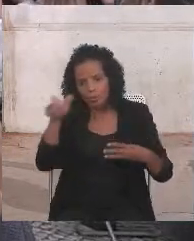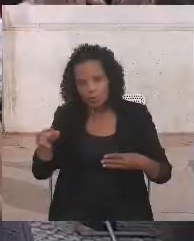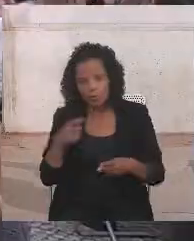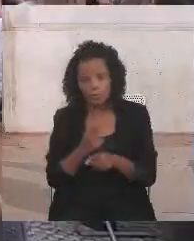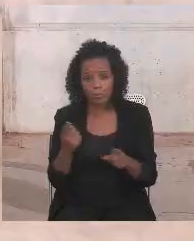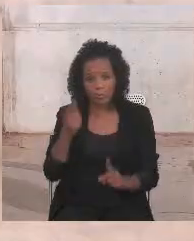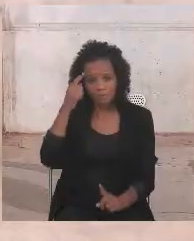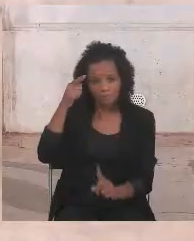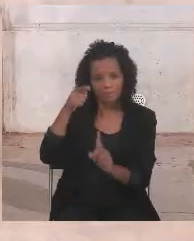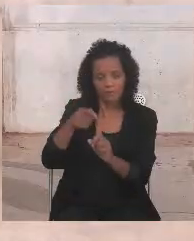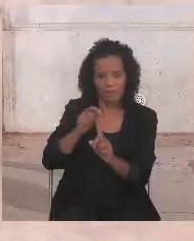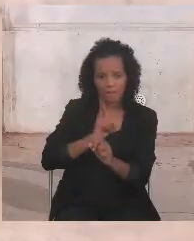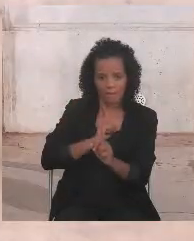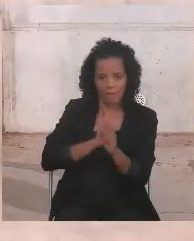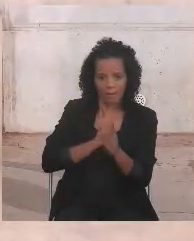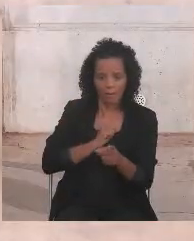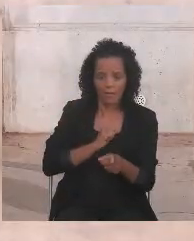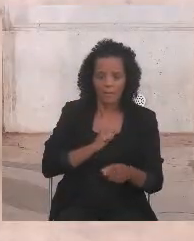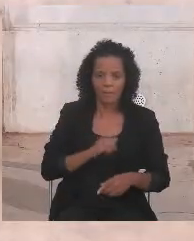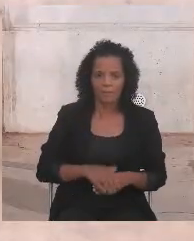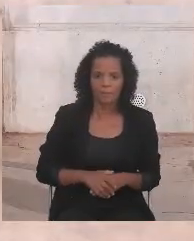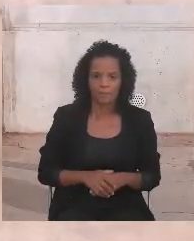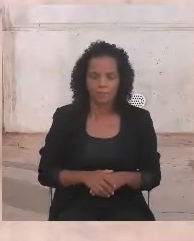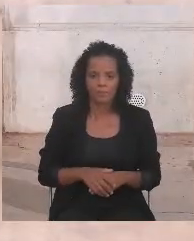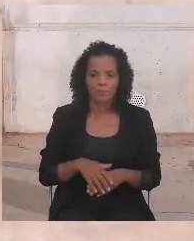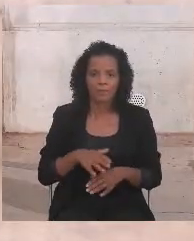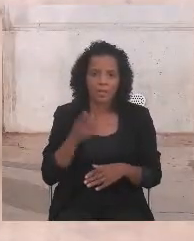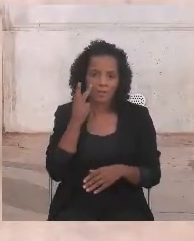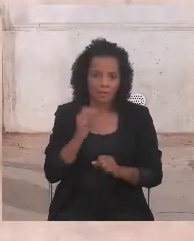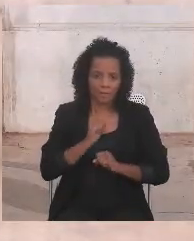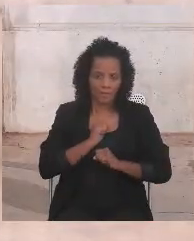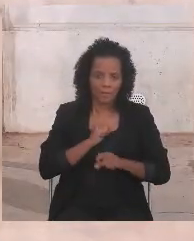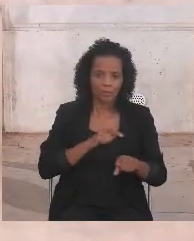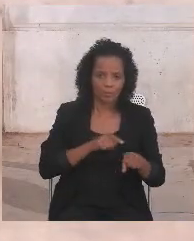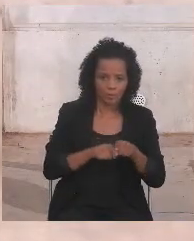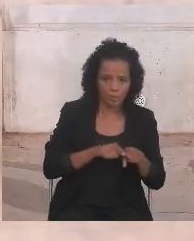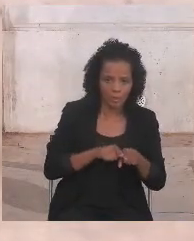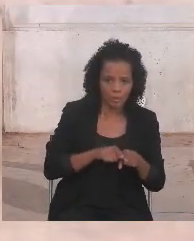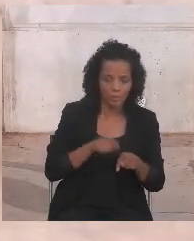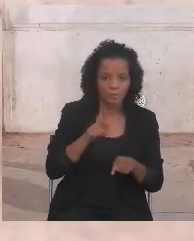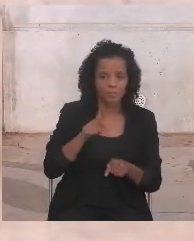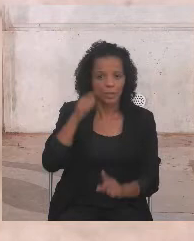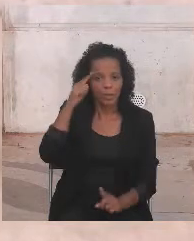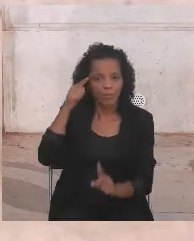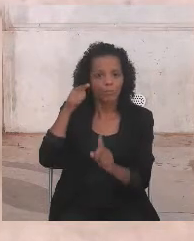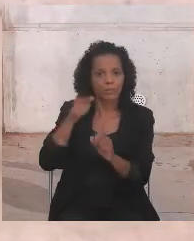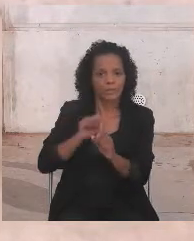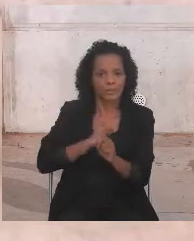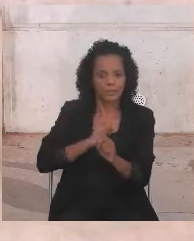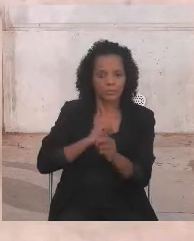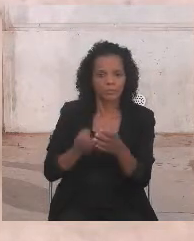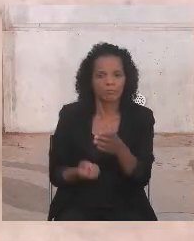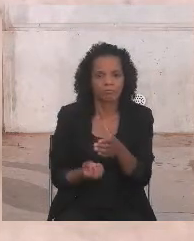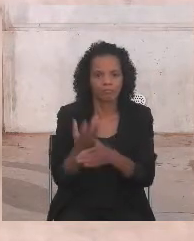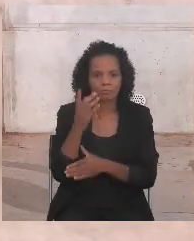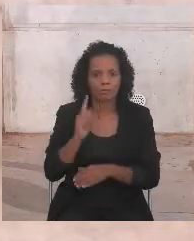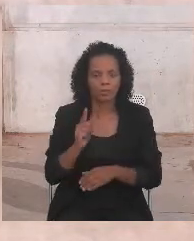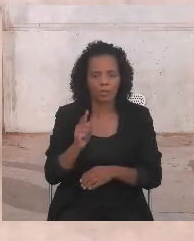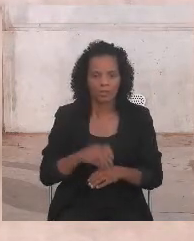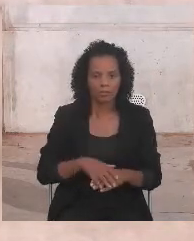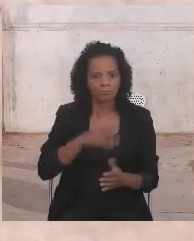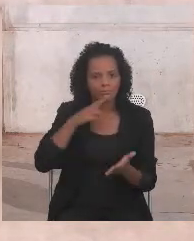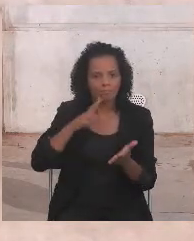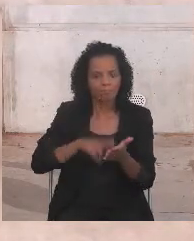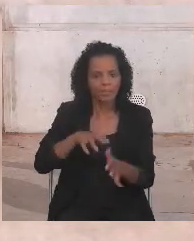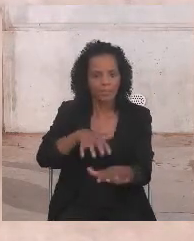esse o sentido que dou à minha vida política, é esse o sentido que dou à criação de uma